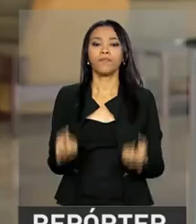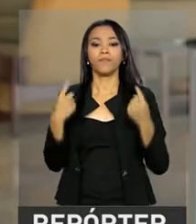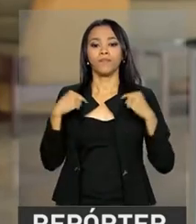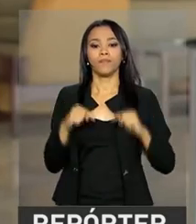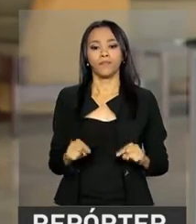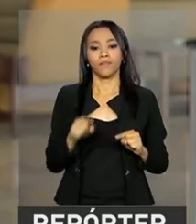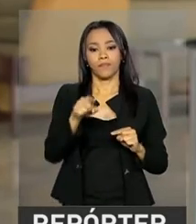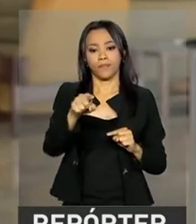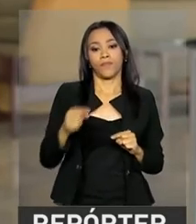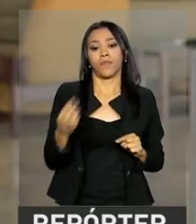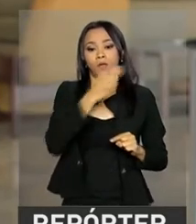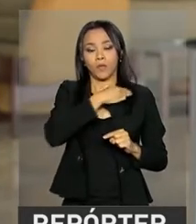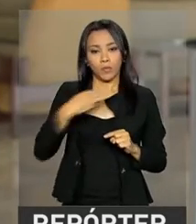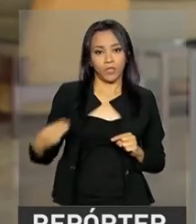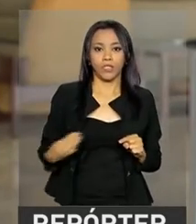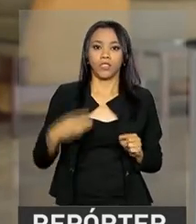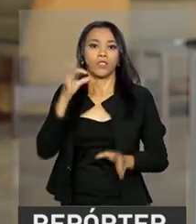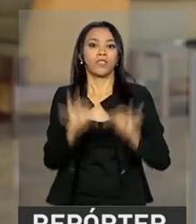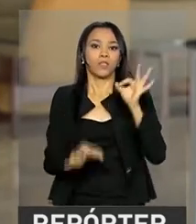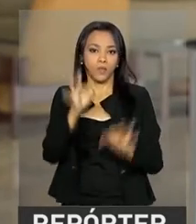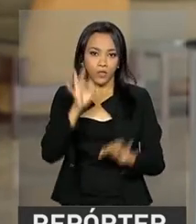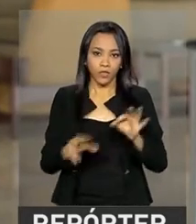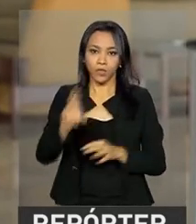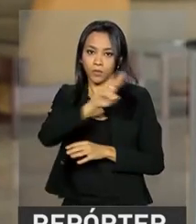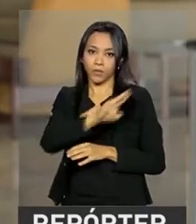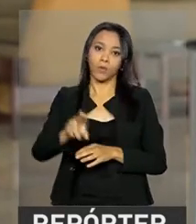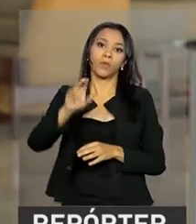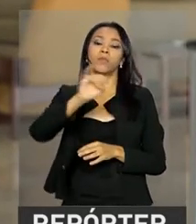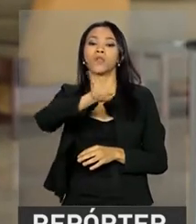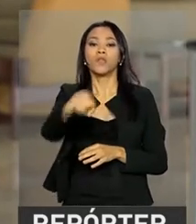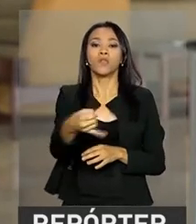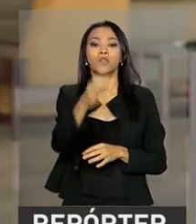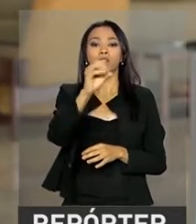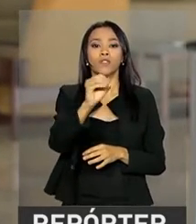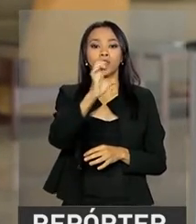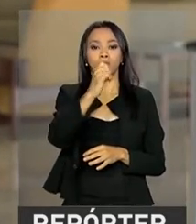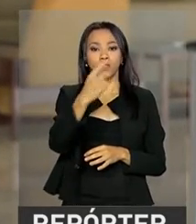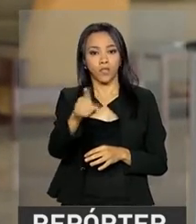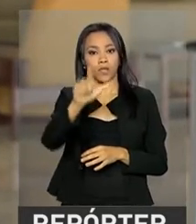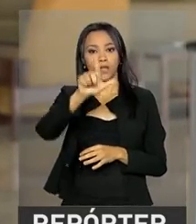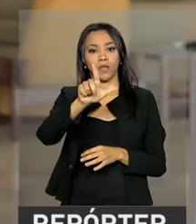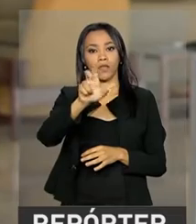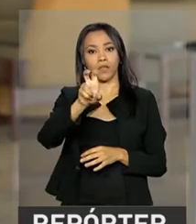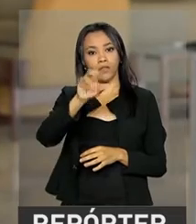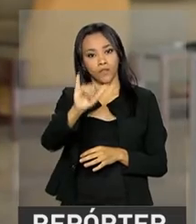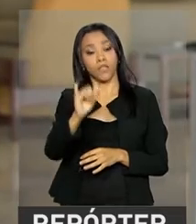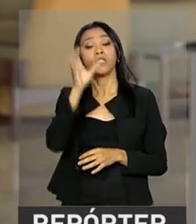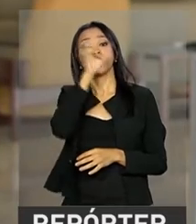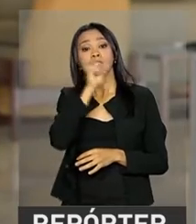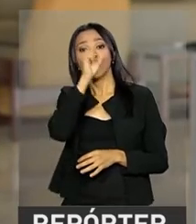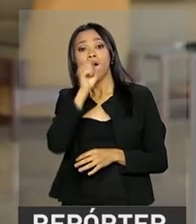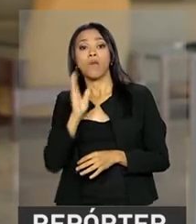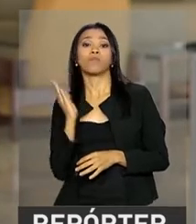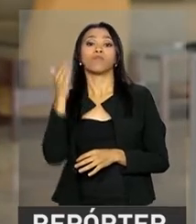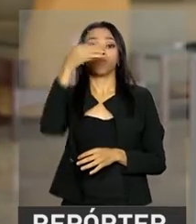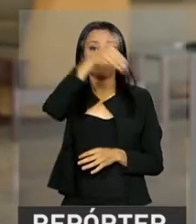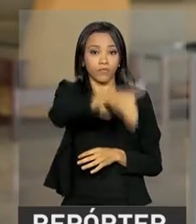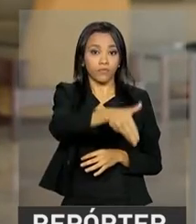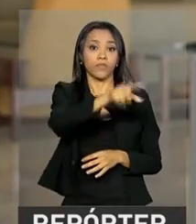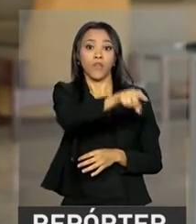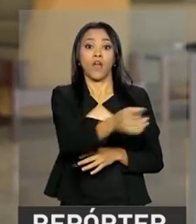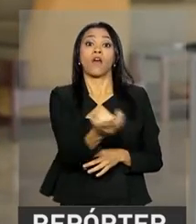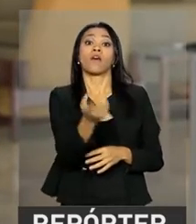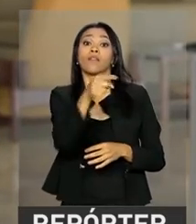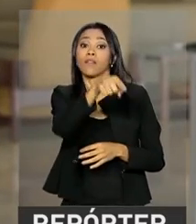e segurança pública josé levi que também esteve no sábado em vitória retorna também a capital do